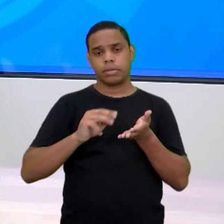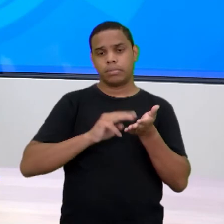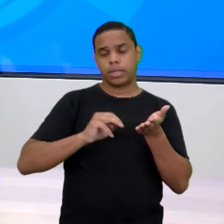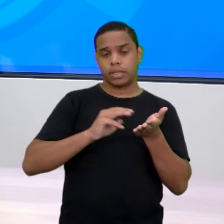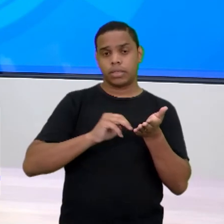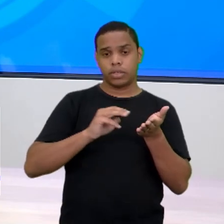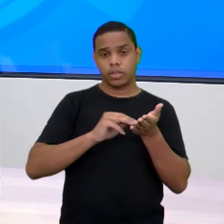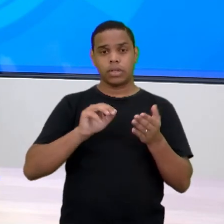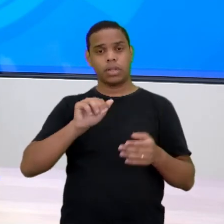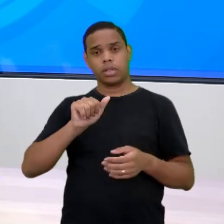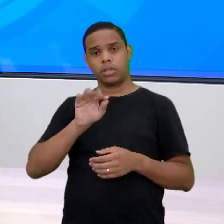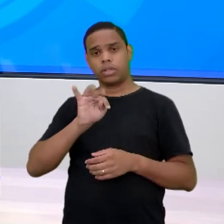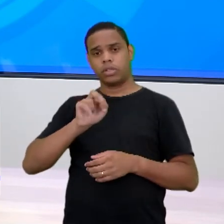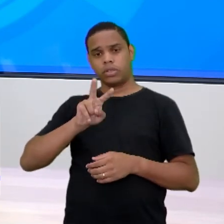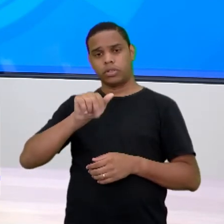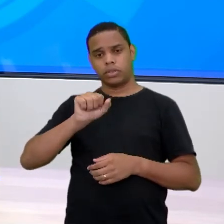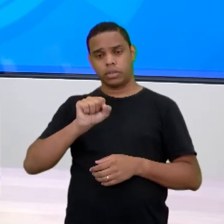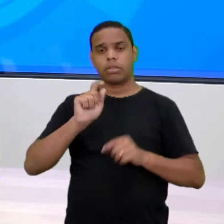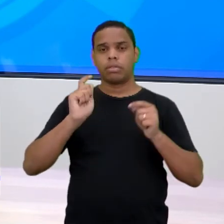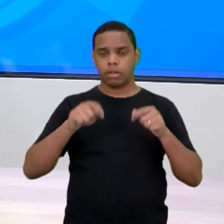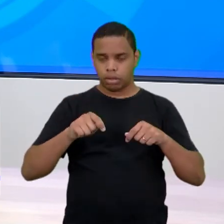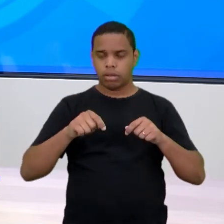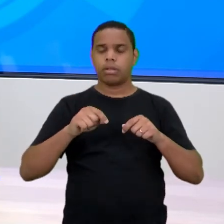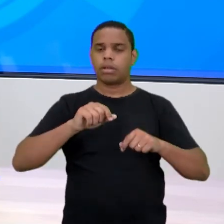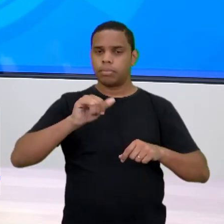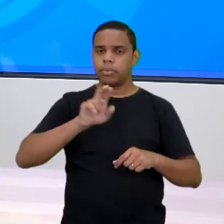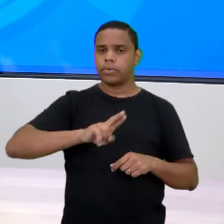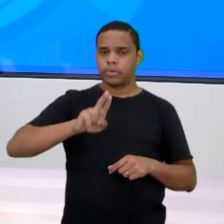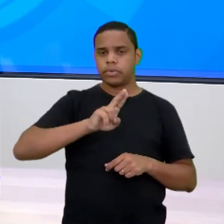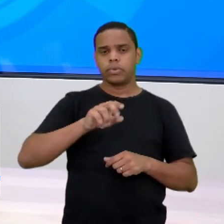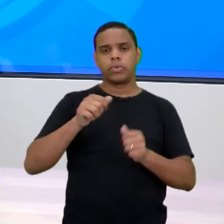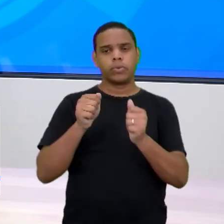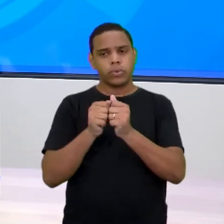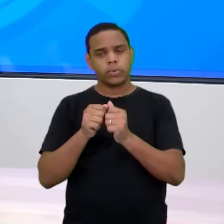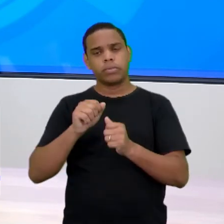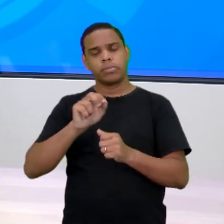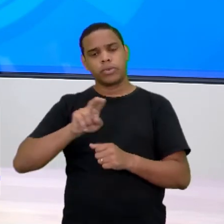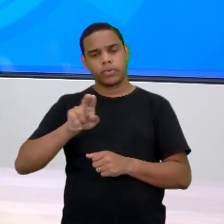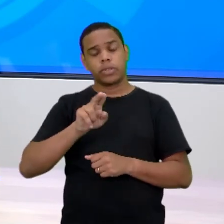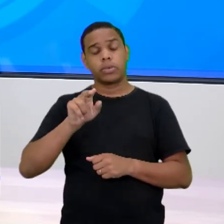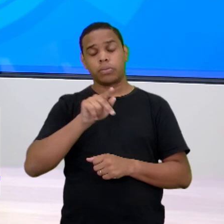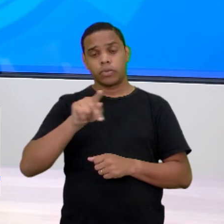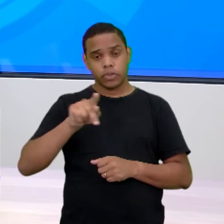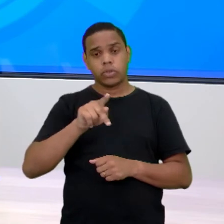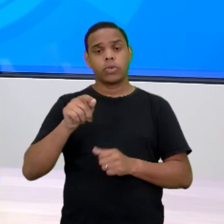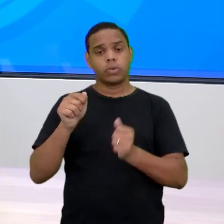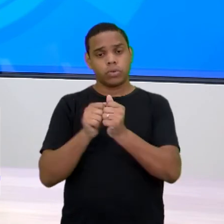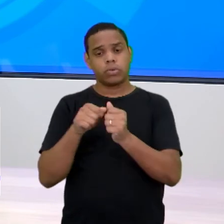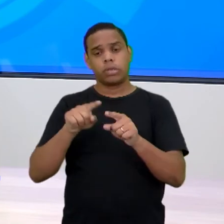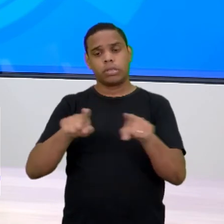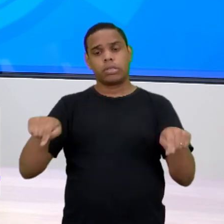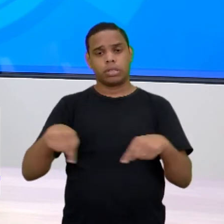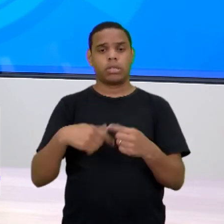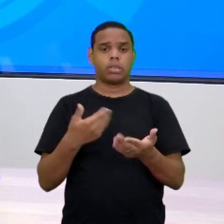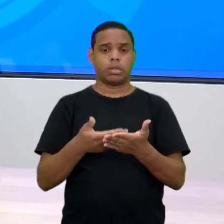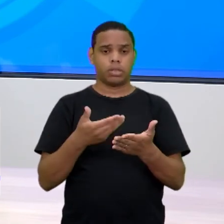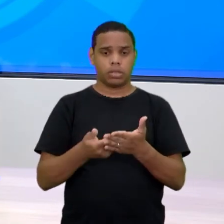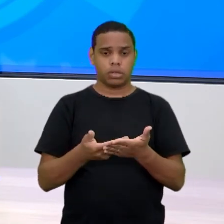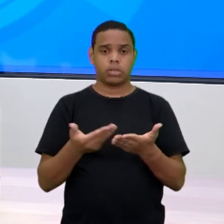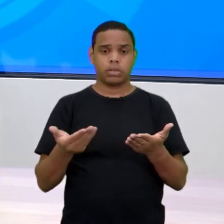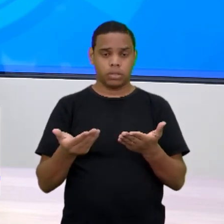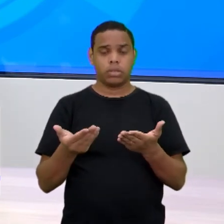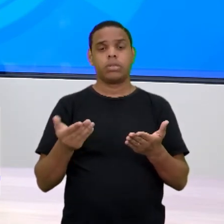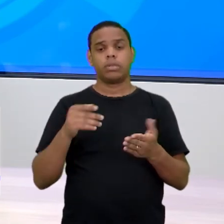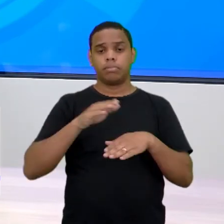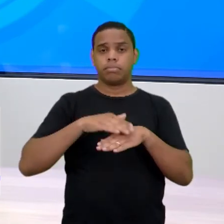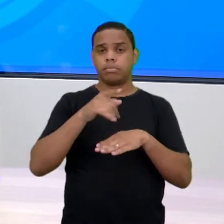metodologias ativas que podem ser trabalhadas aí com o professor, com seus alunos na sala de aula, né? Então é um